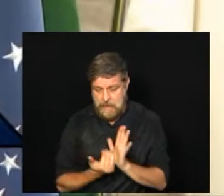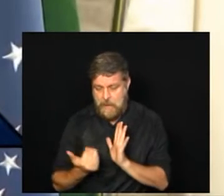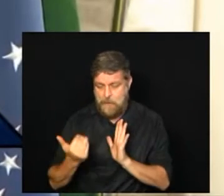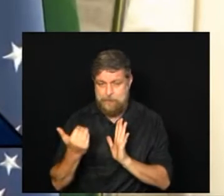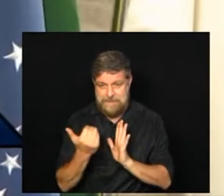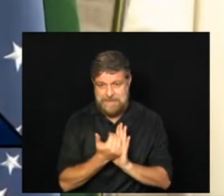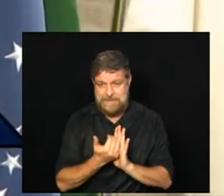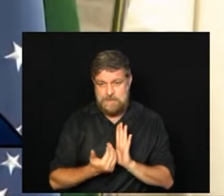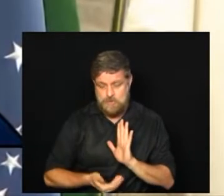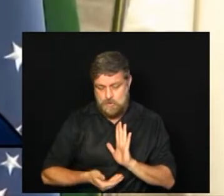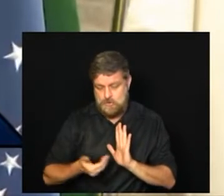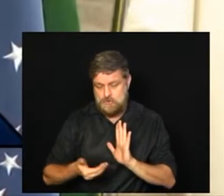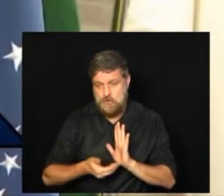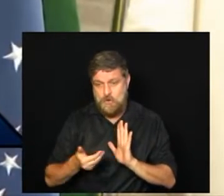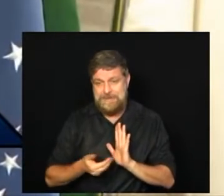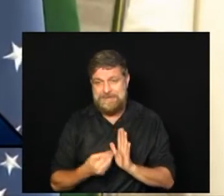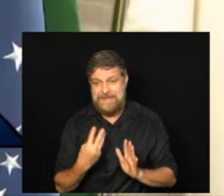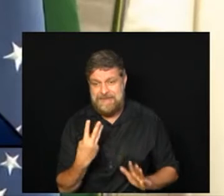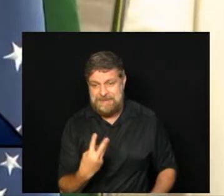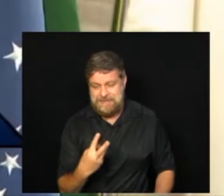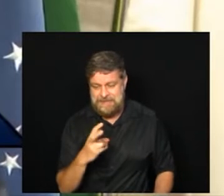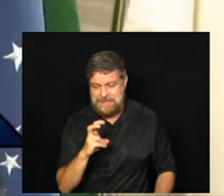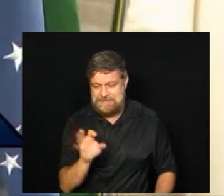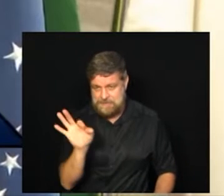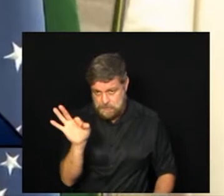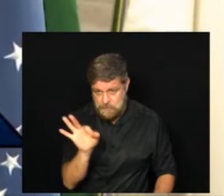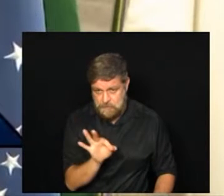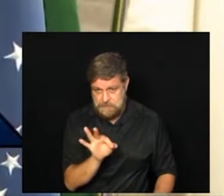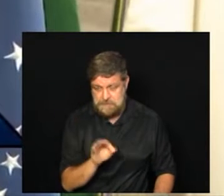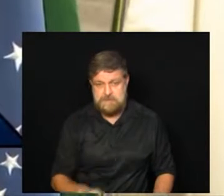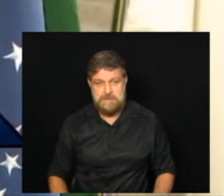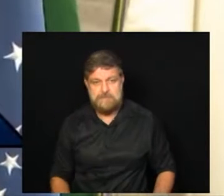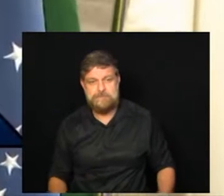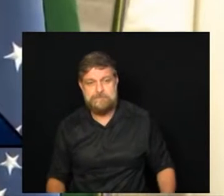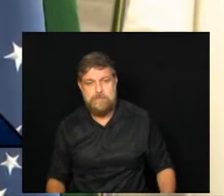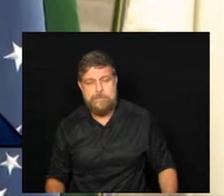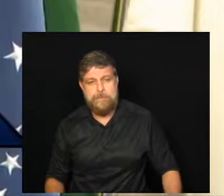o desconto de até 35% da folha de pagamento.